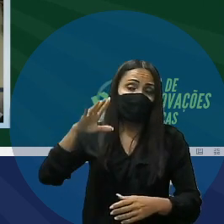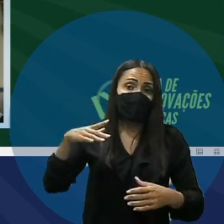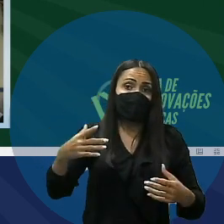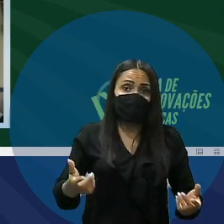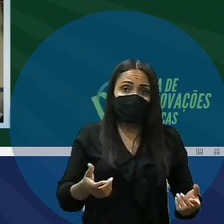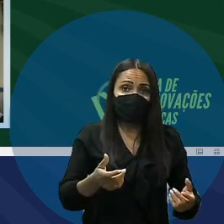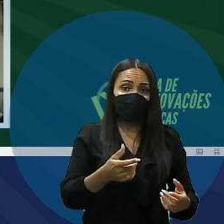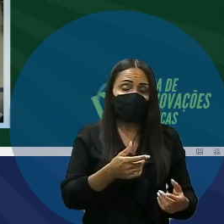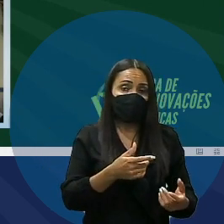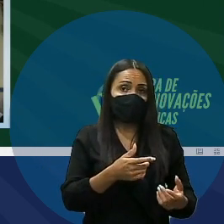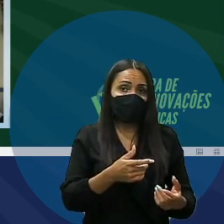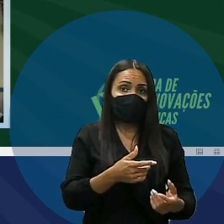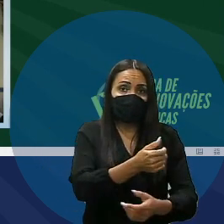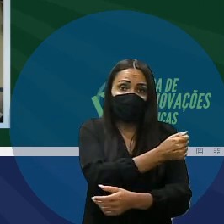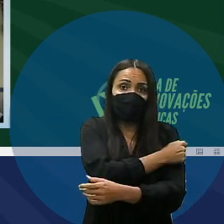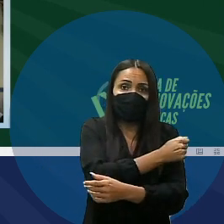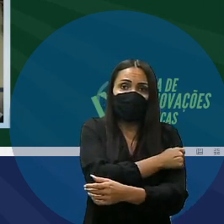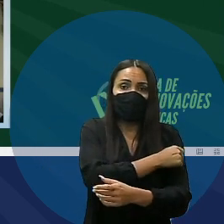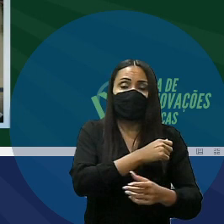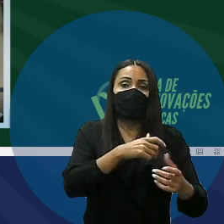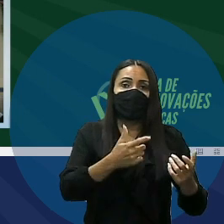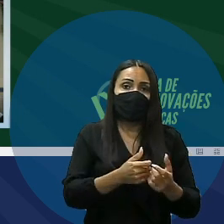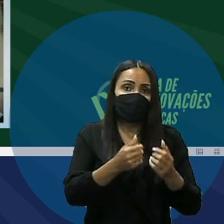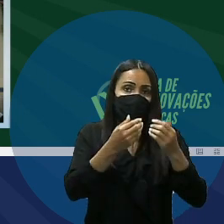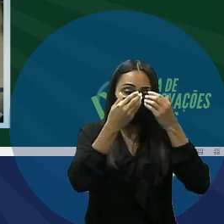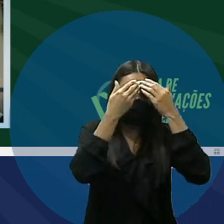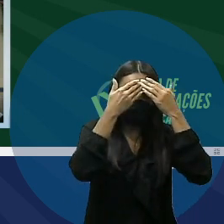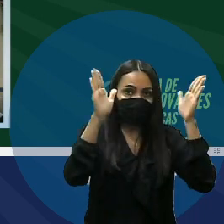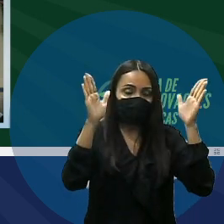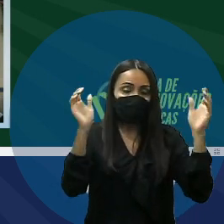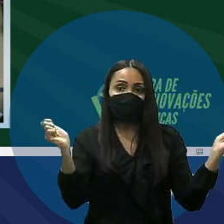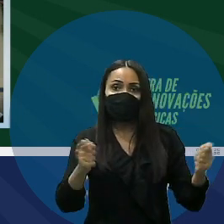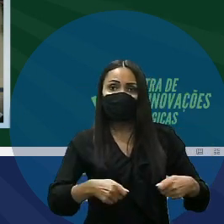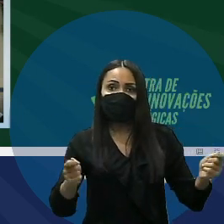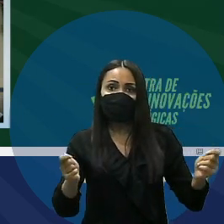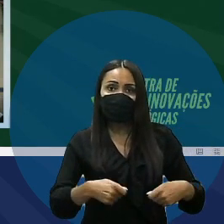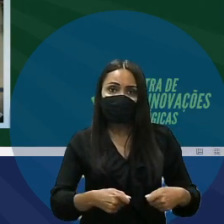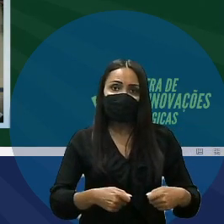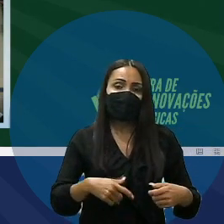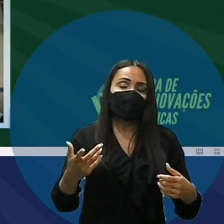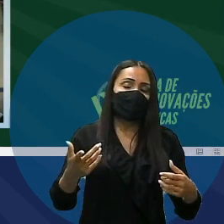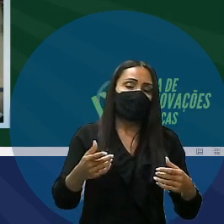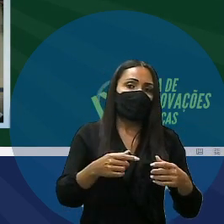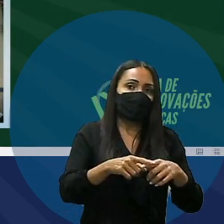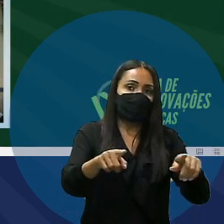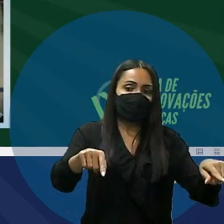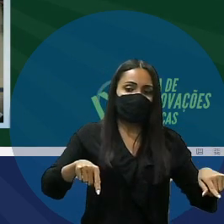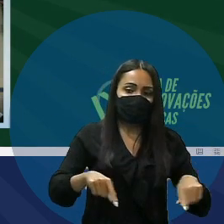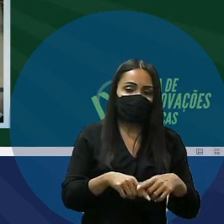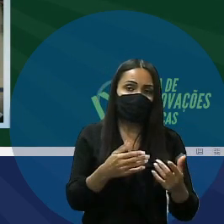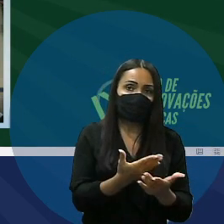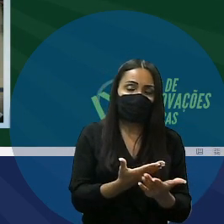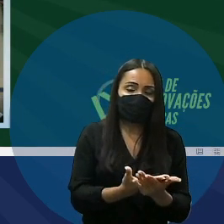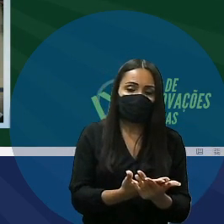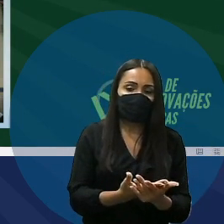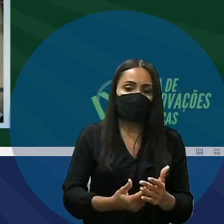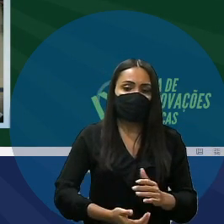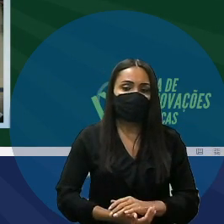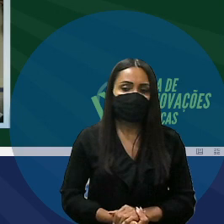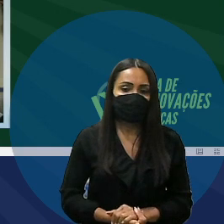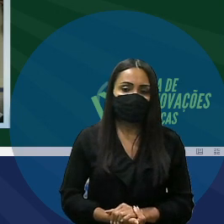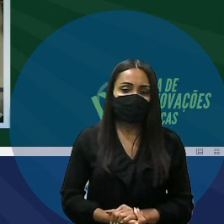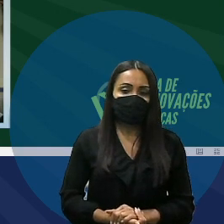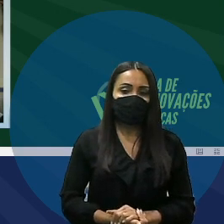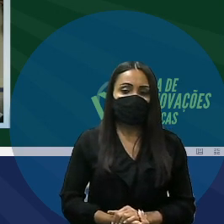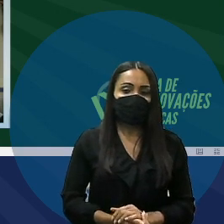afiados, mais treinados, mais bem capacitados para as leituras em sala de aula, com os professores, as leituras que são